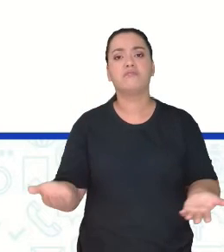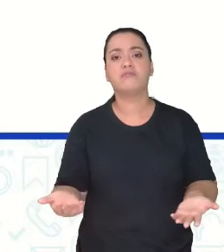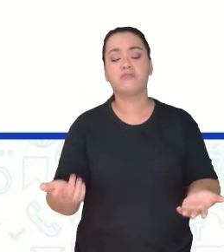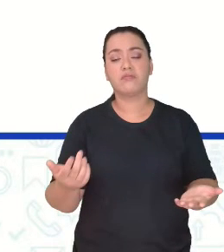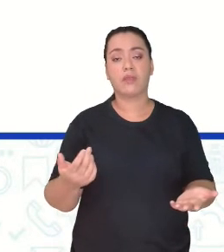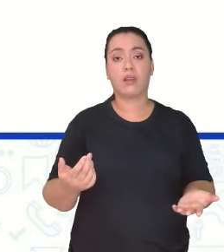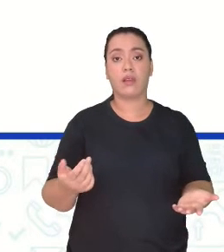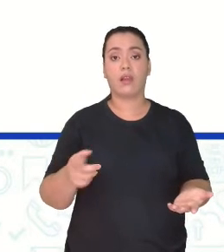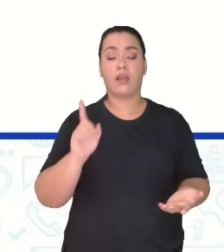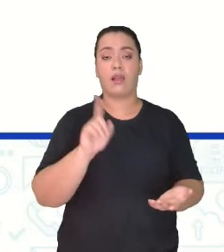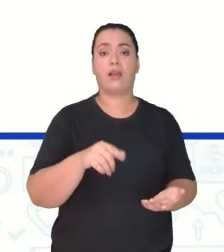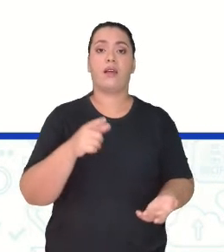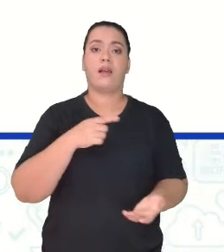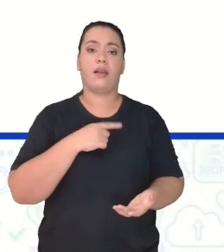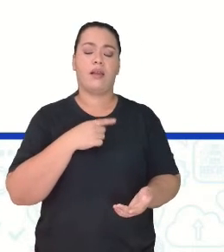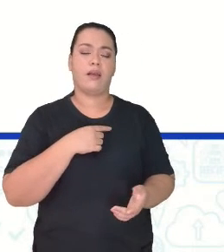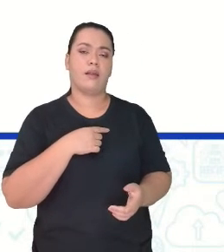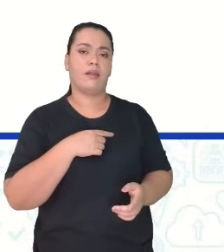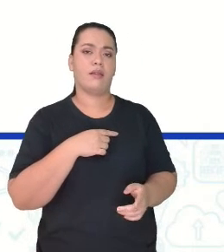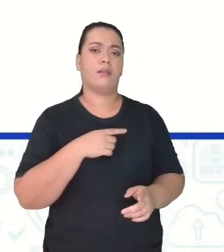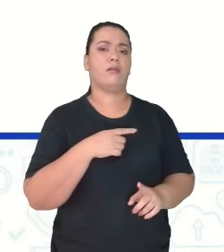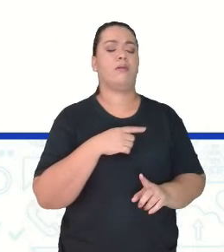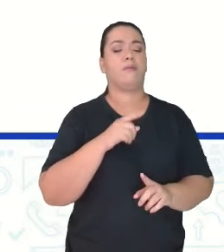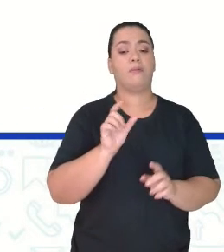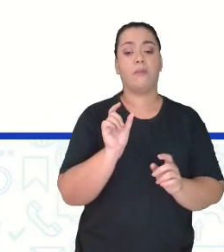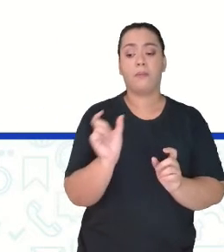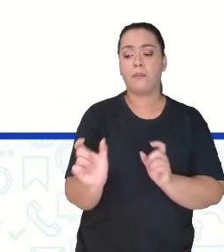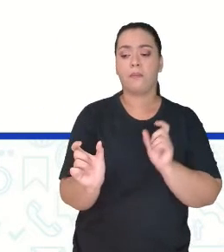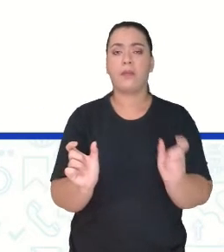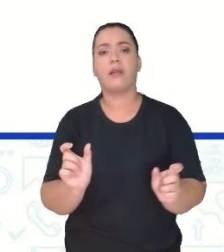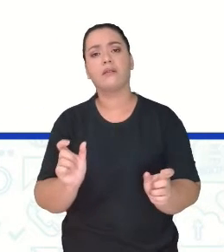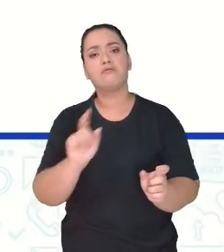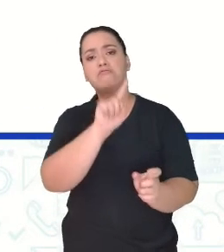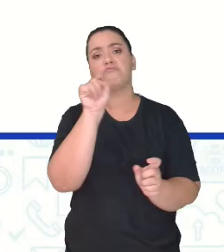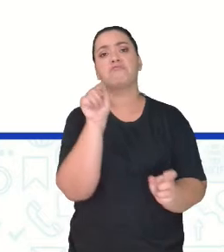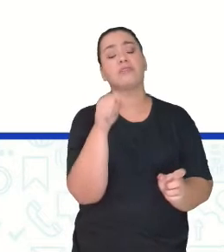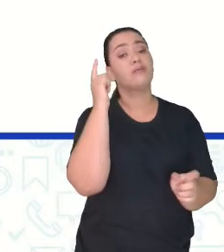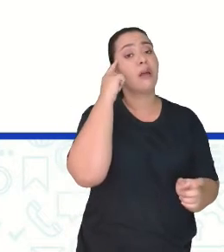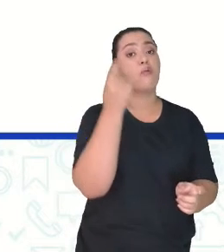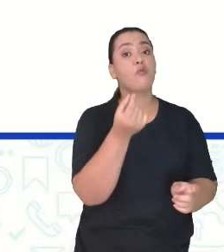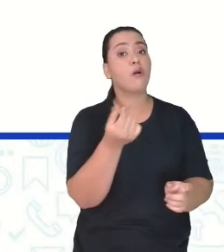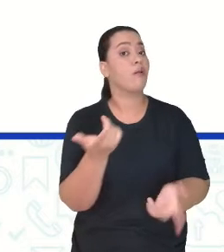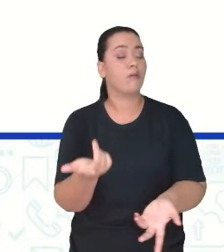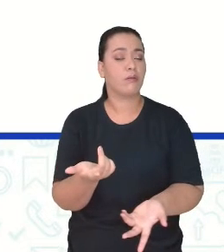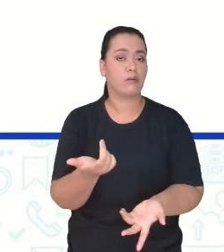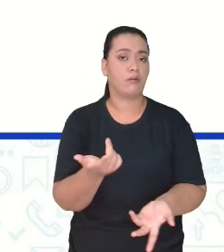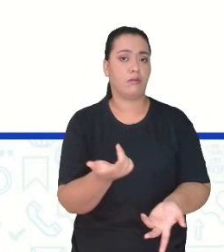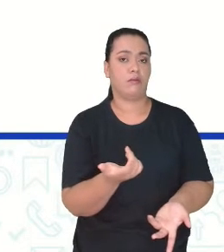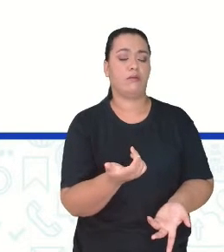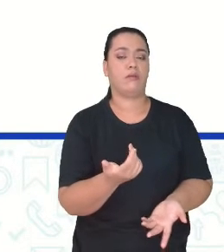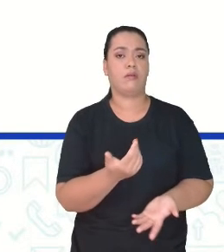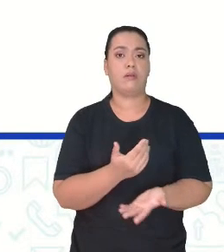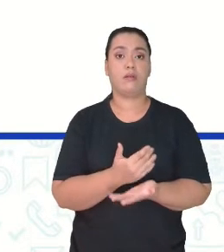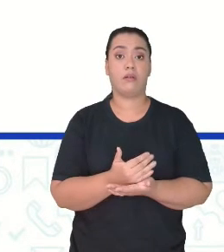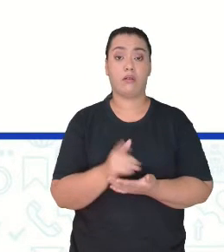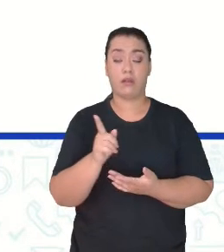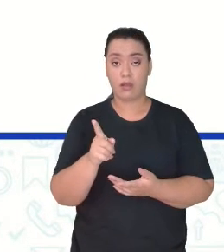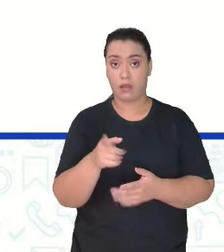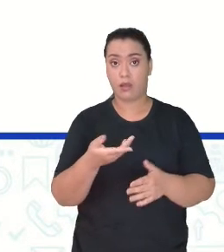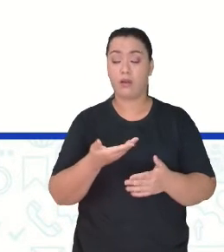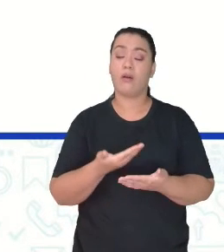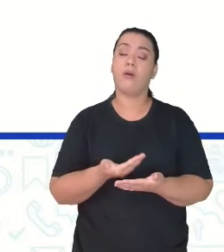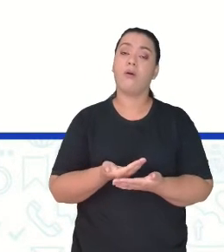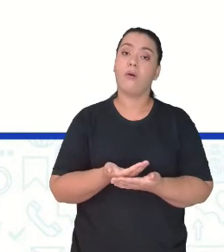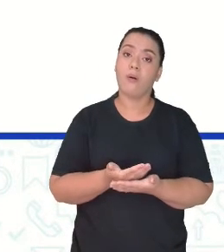É o que a gente chama aí de termo desconhecido. É a introdução, né, professor, aí da questão algébrica